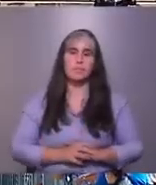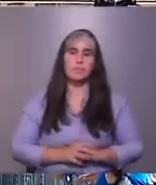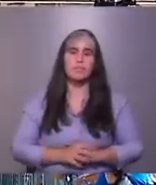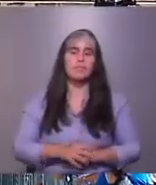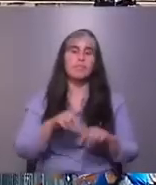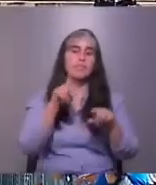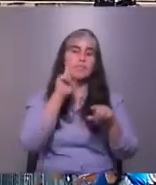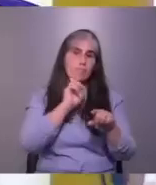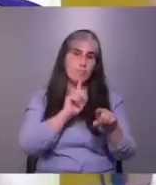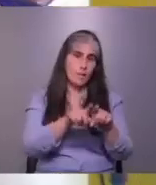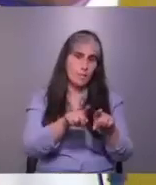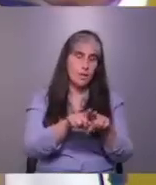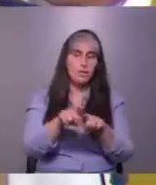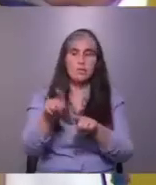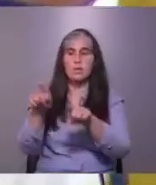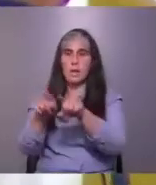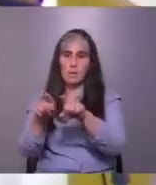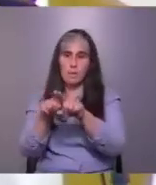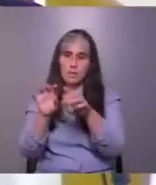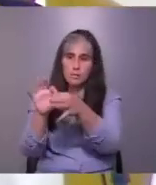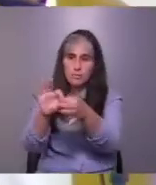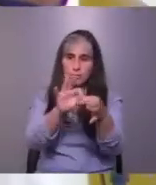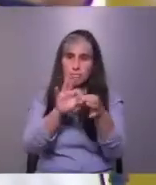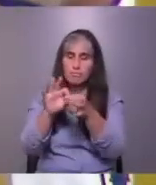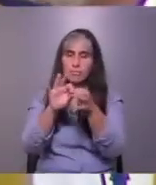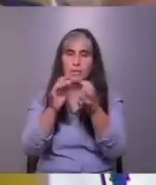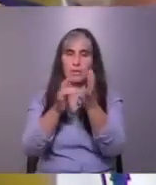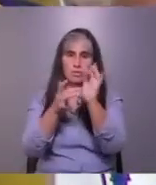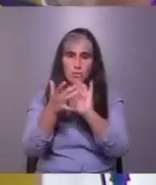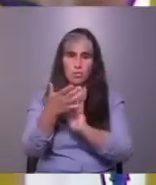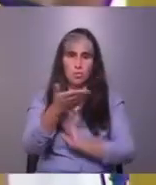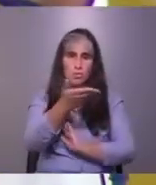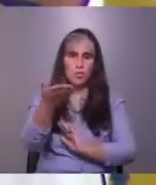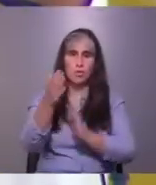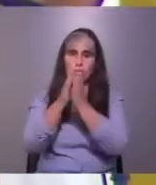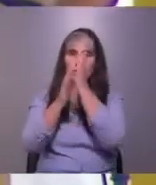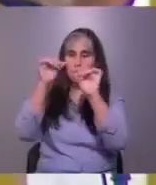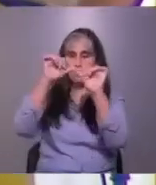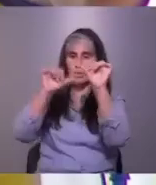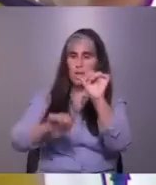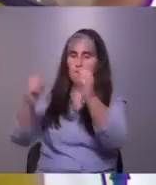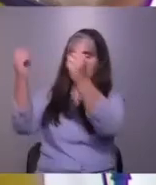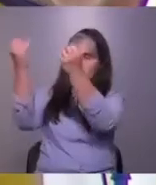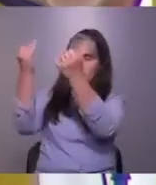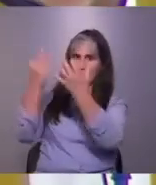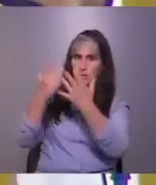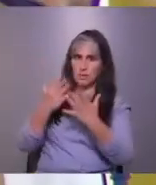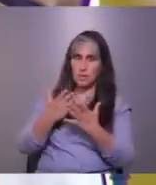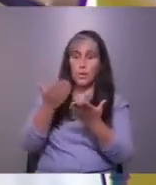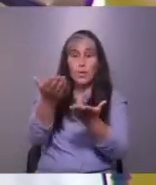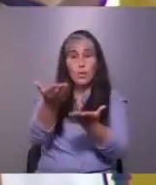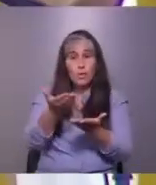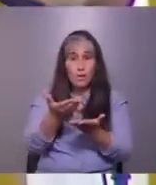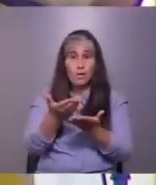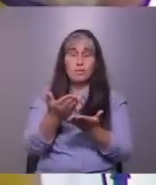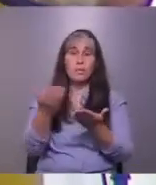Irmãs e irmãos em Cristo, nós que fomos iluminados pela palavra de Deus e convidados a comer do pão do céu,